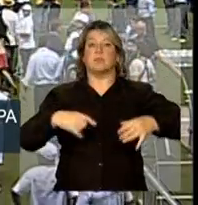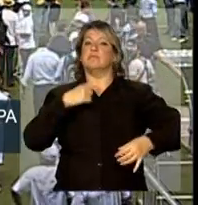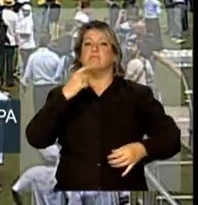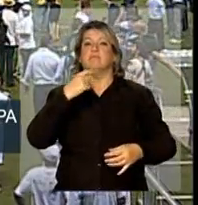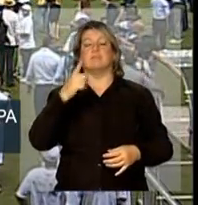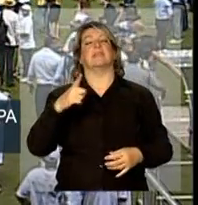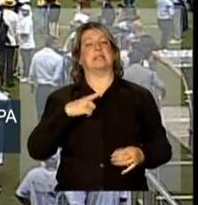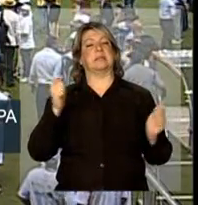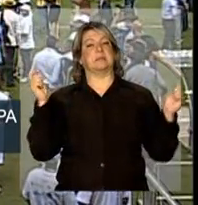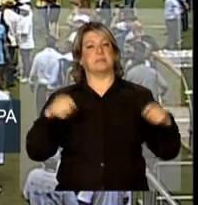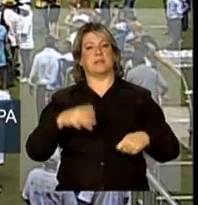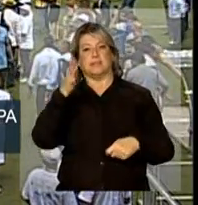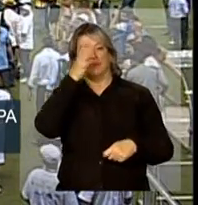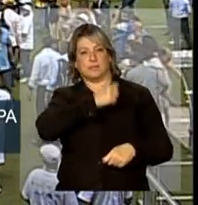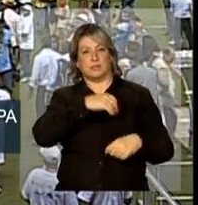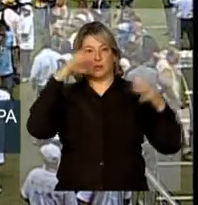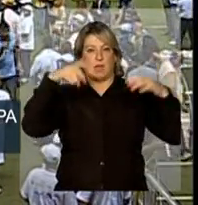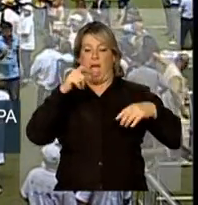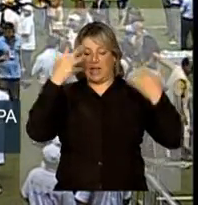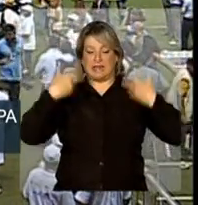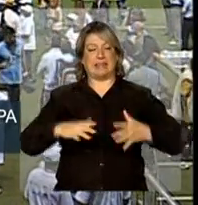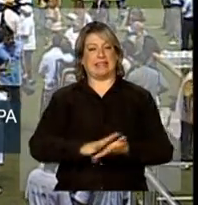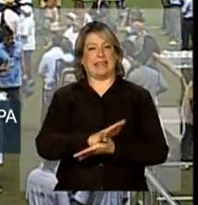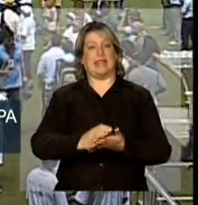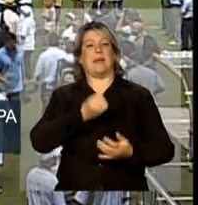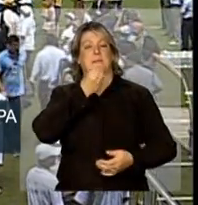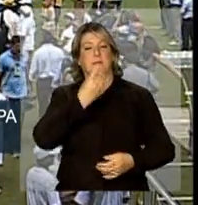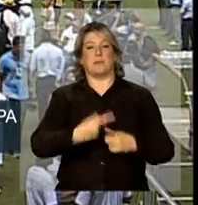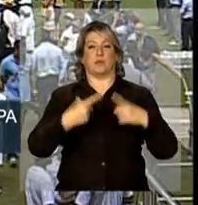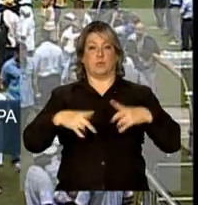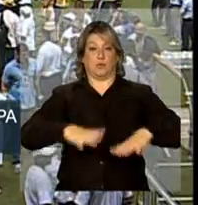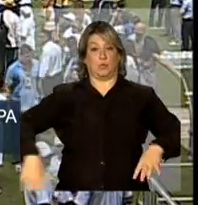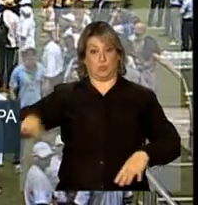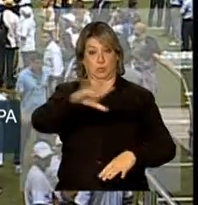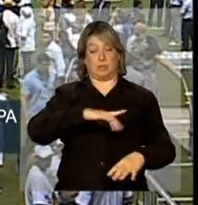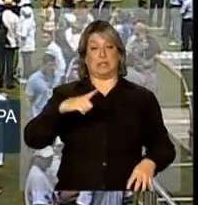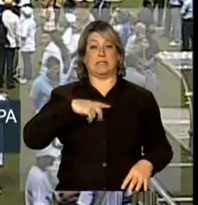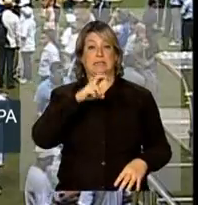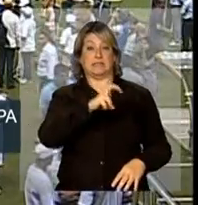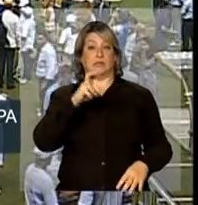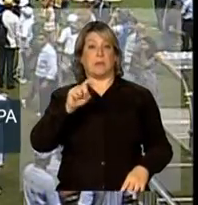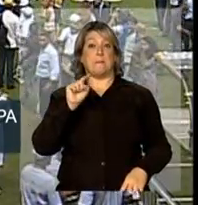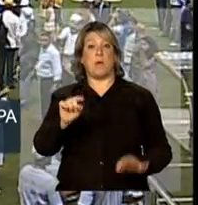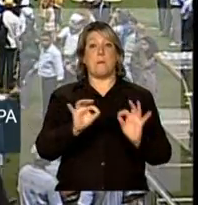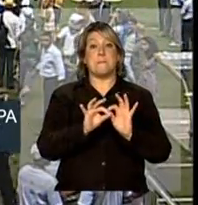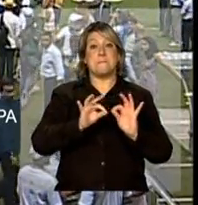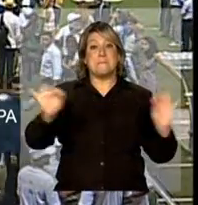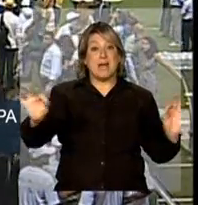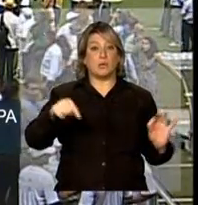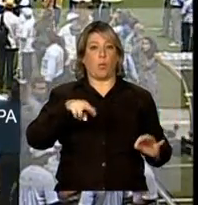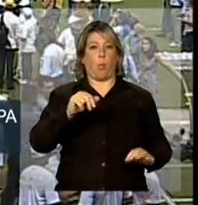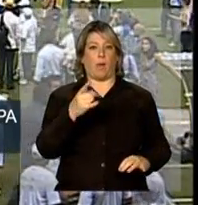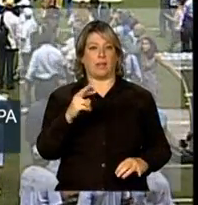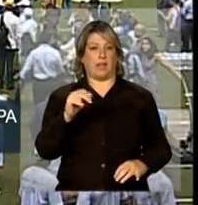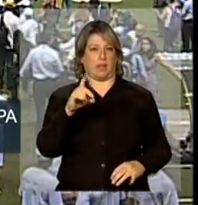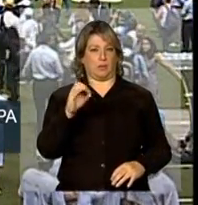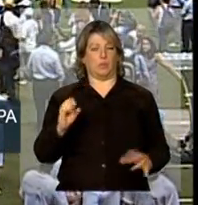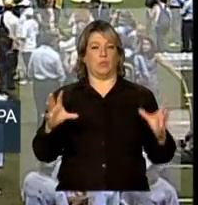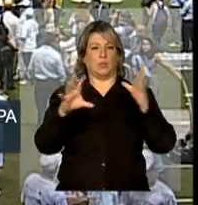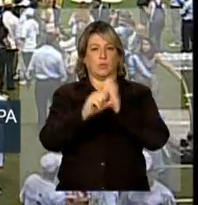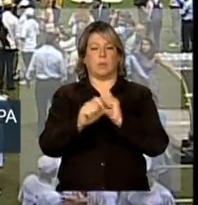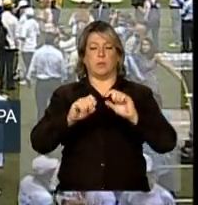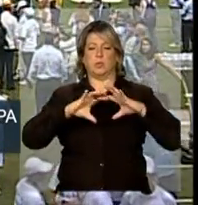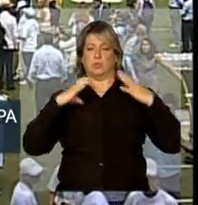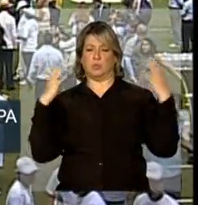dizer, o espaço todo ao redor do campo é um espaço de 55 mil metros quadrados, que abraça